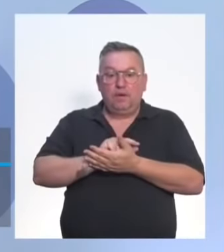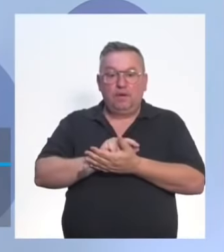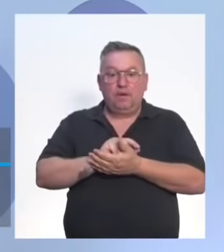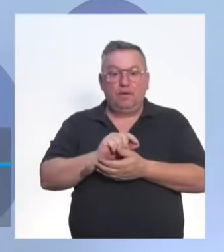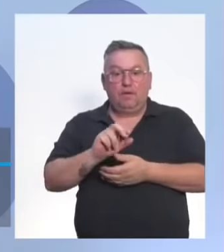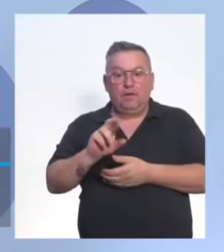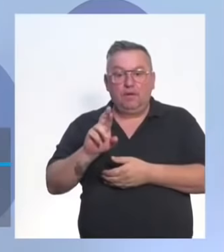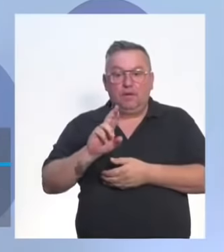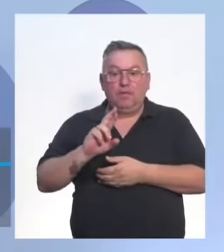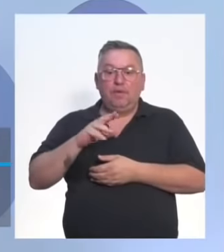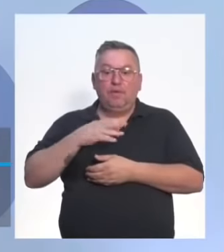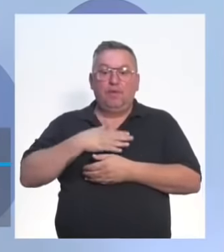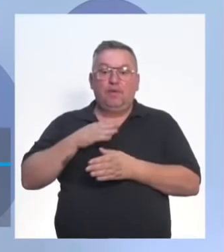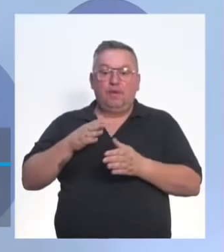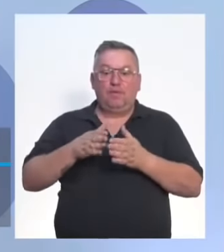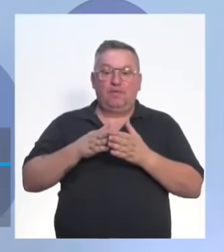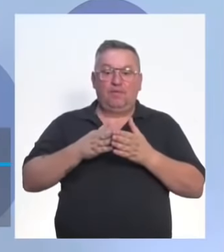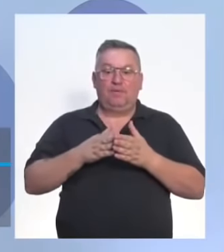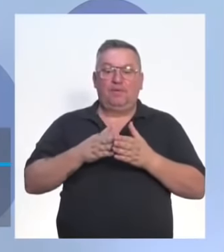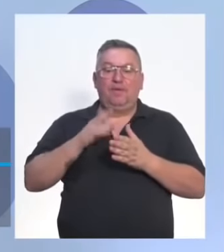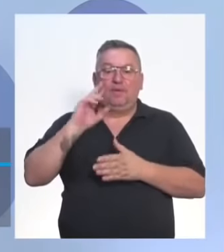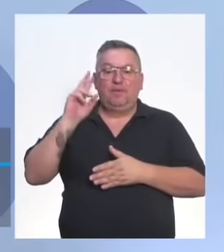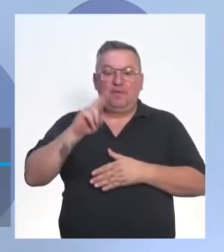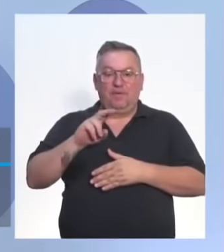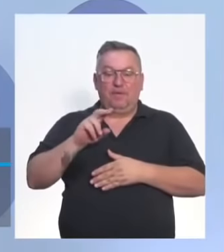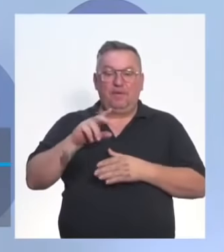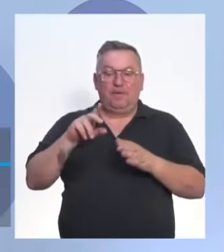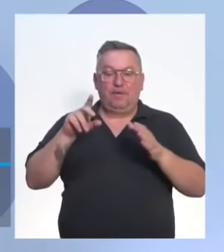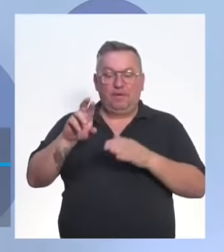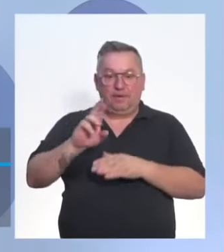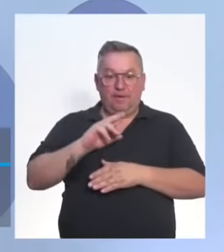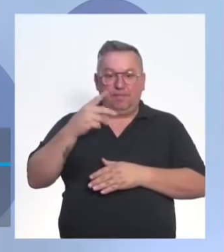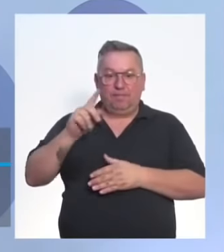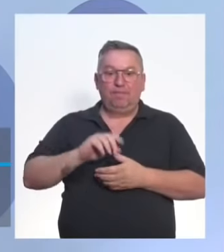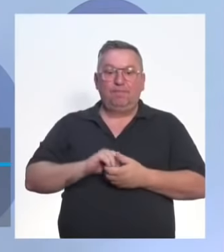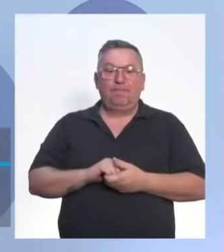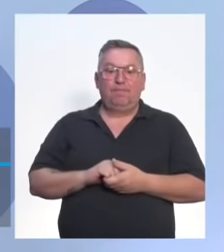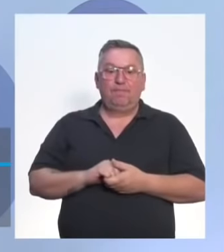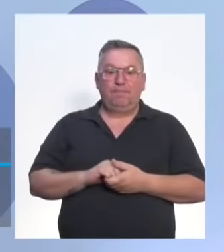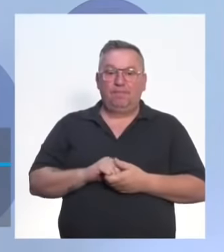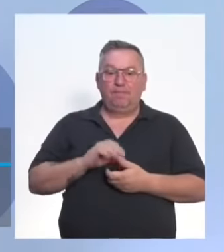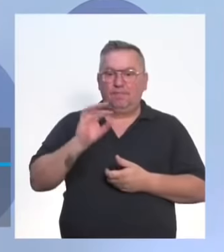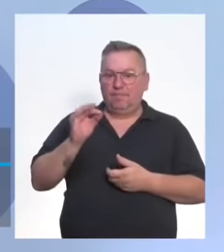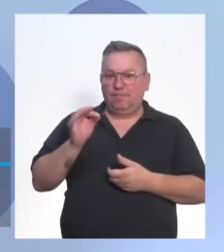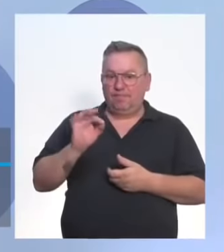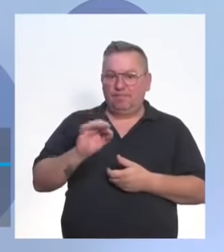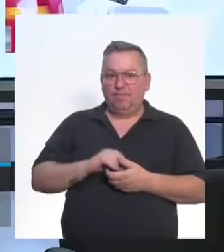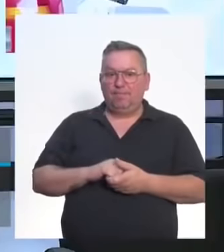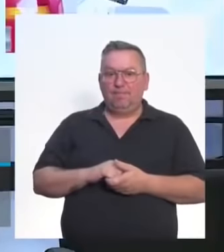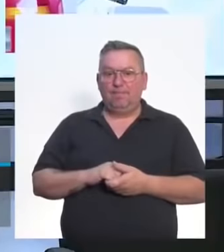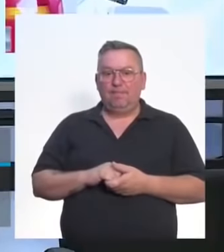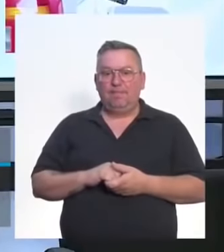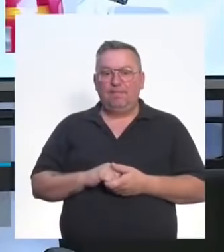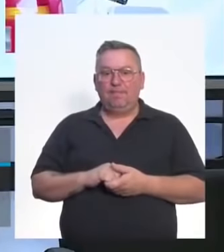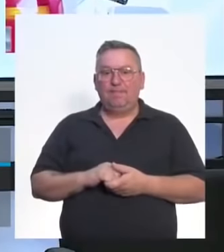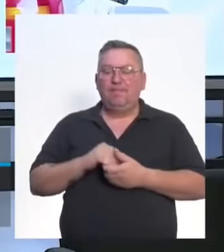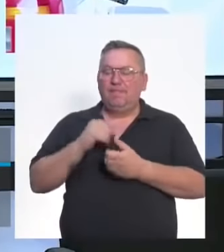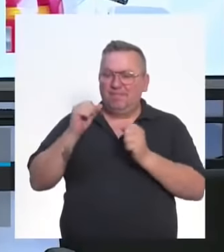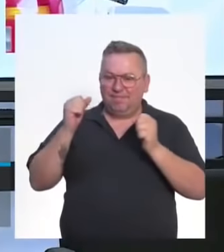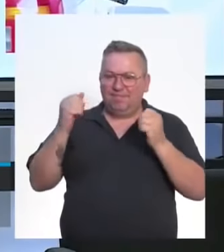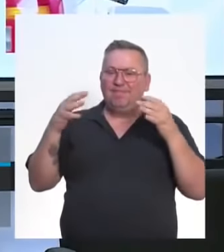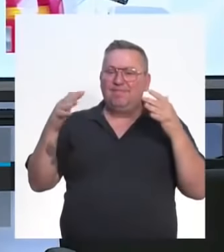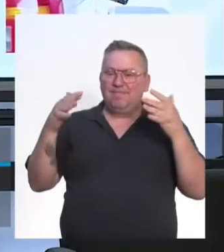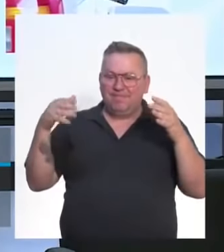resposta, Opa. Professor, por favor, né, para ler a resposta dele. Legal. Tá certo, Osmar? É isso aí, né? Parabéns a todos